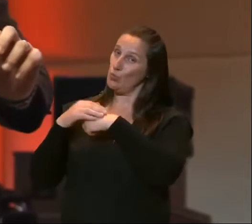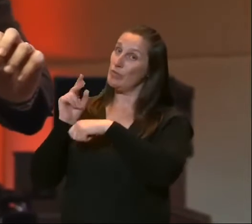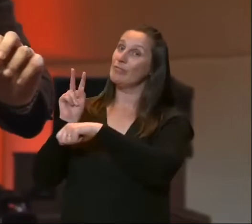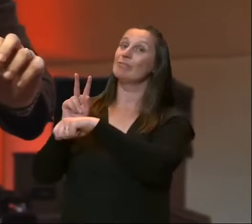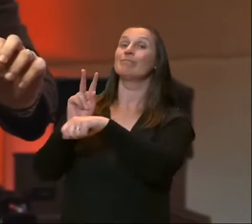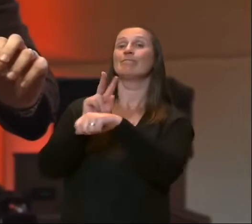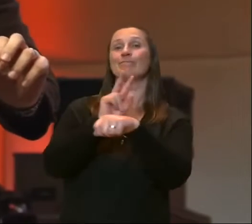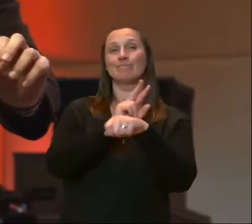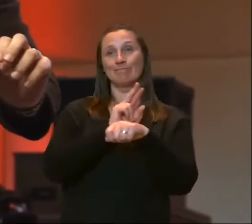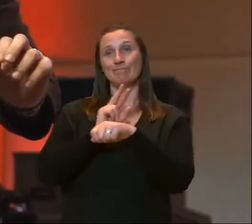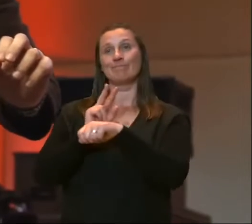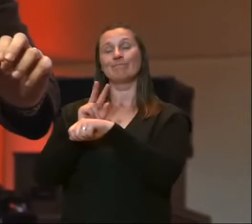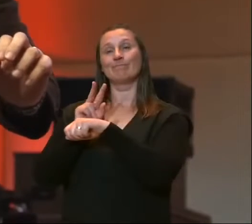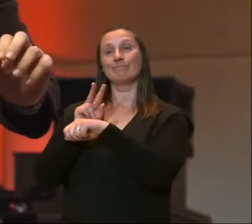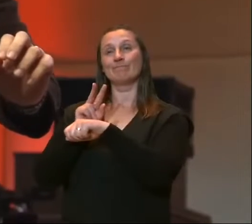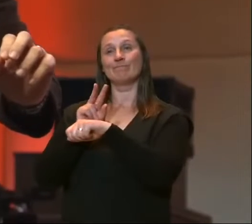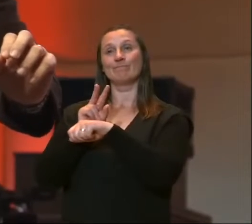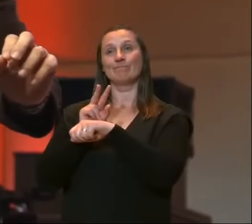cuidado.